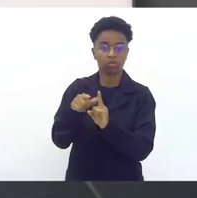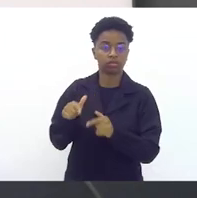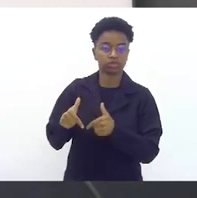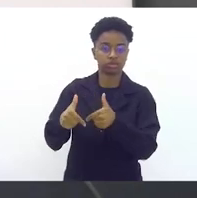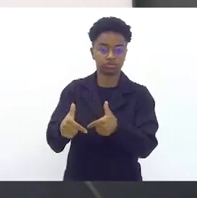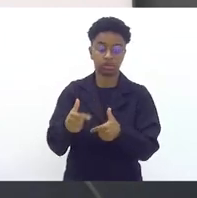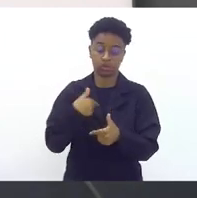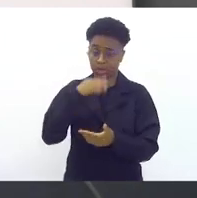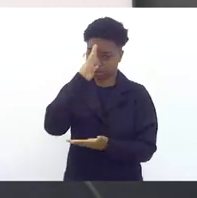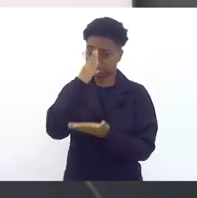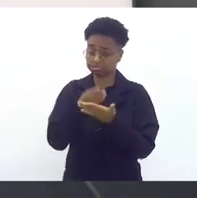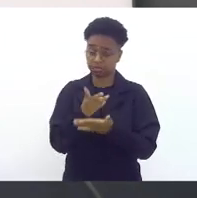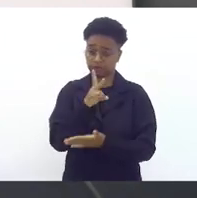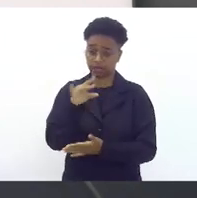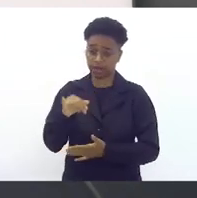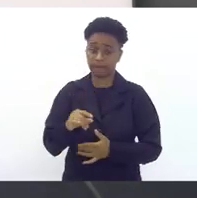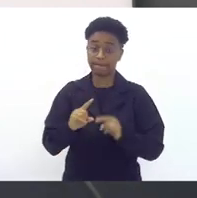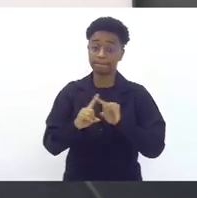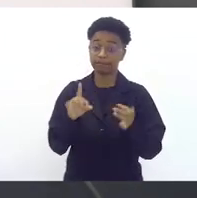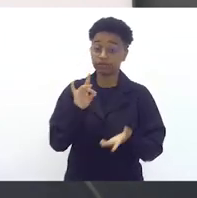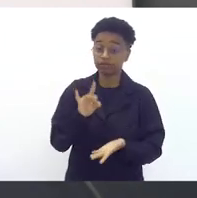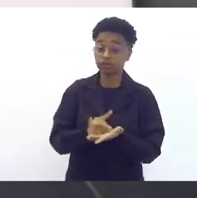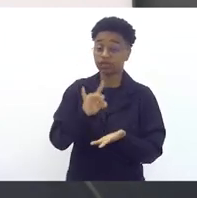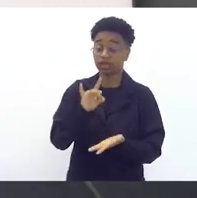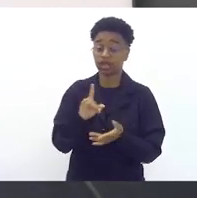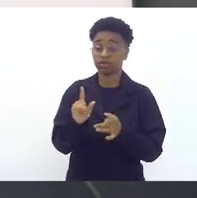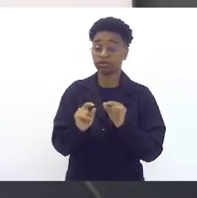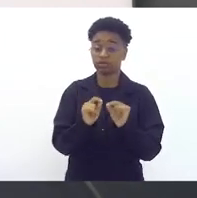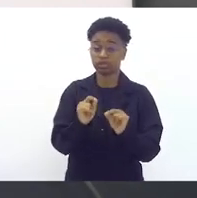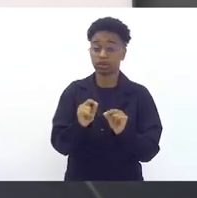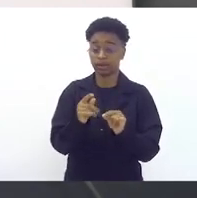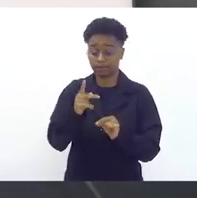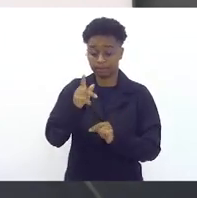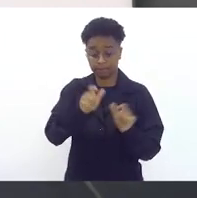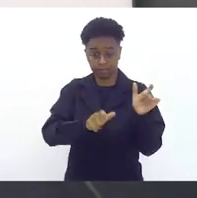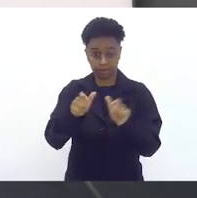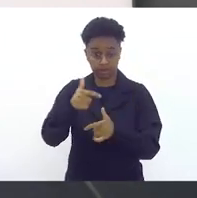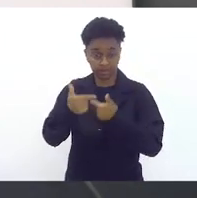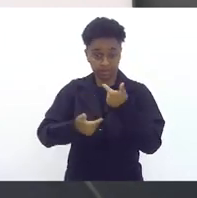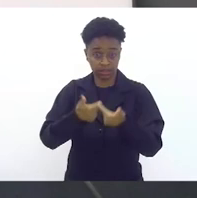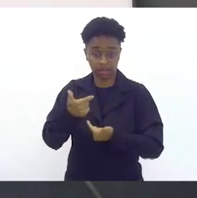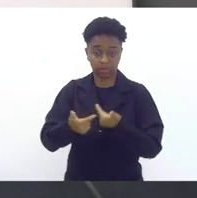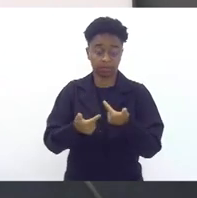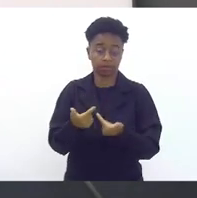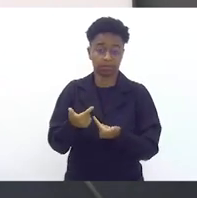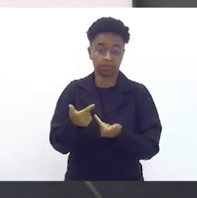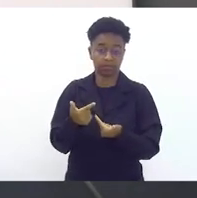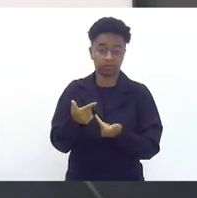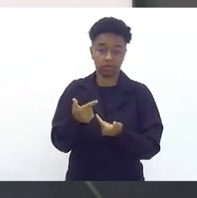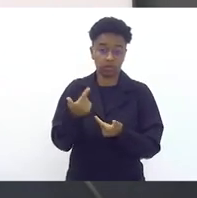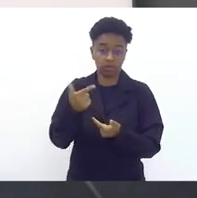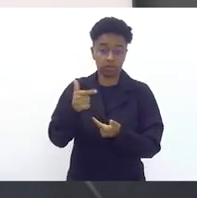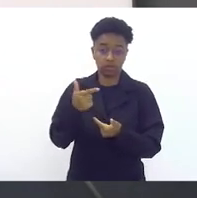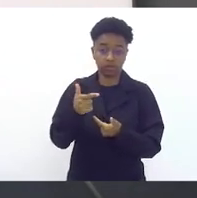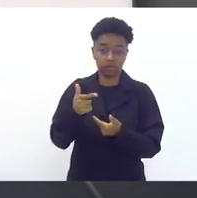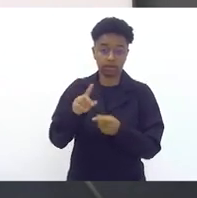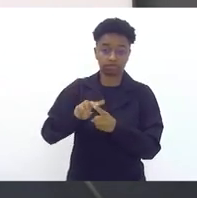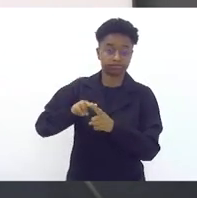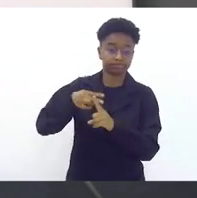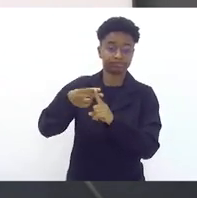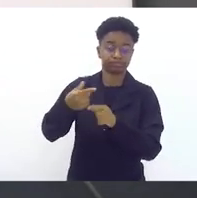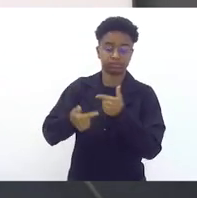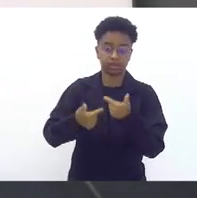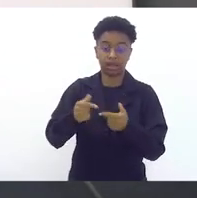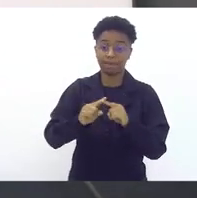retomará. Mas o fato concreto é que os trabalhadores não estão sendo promovidos. E